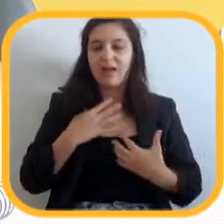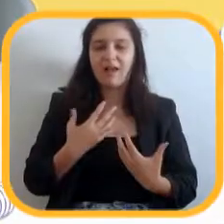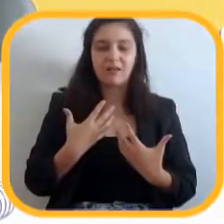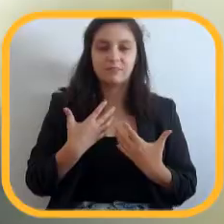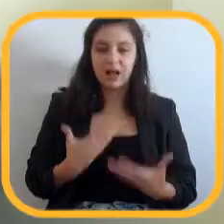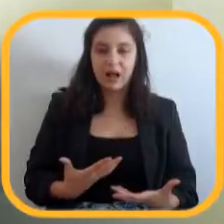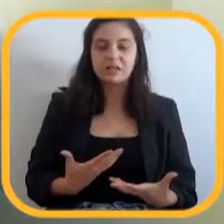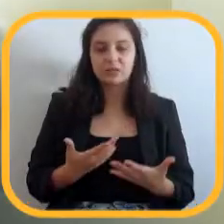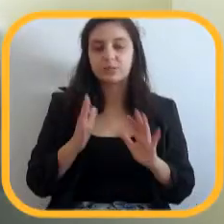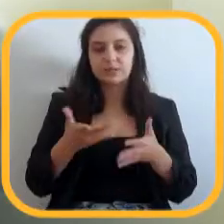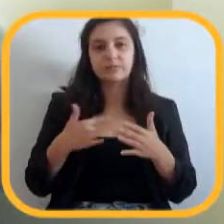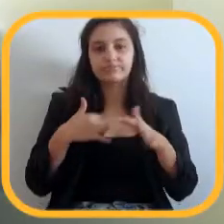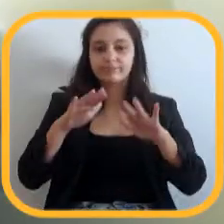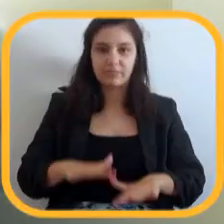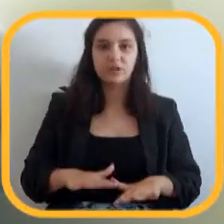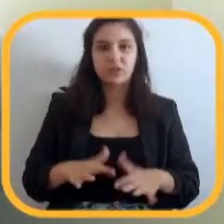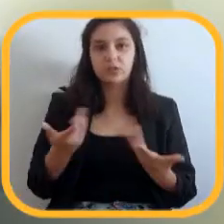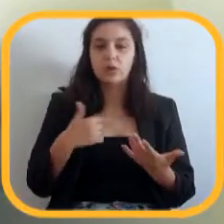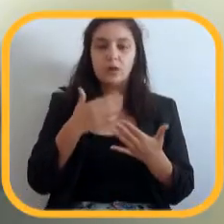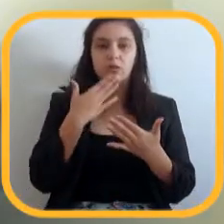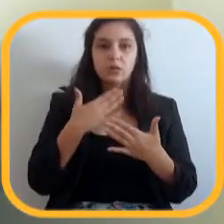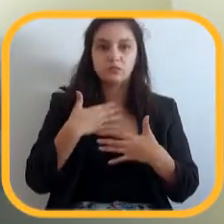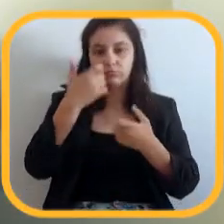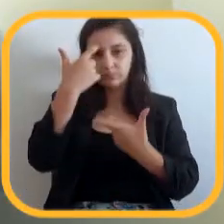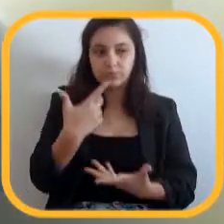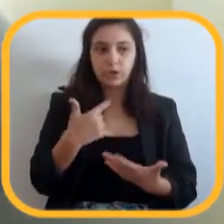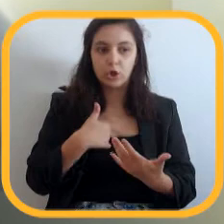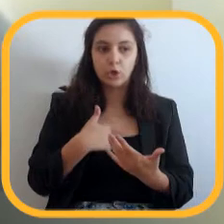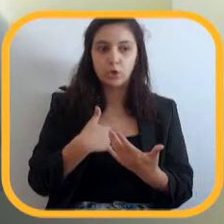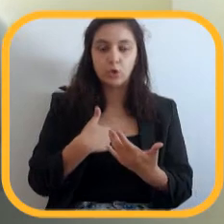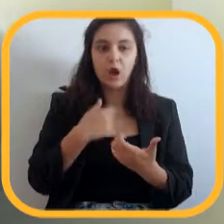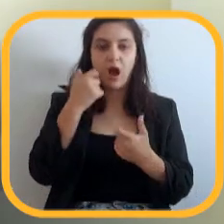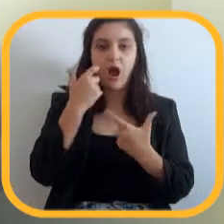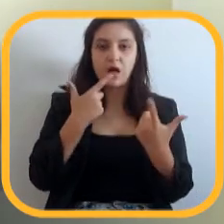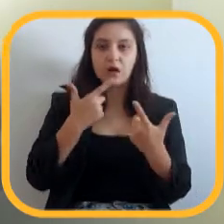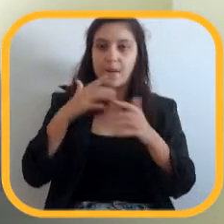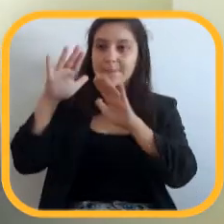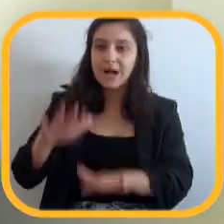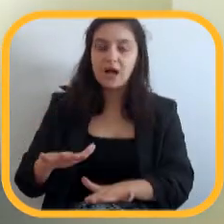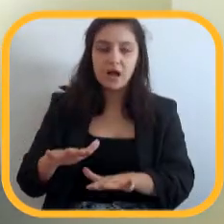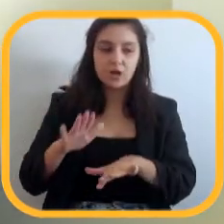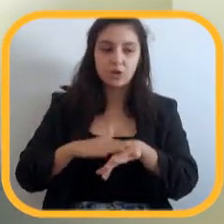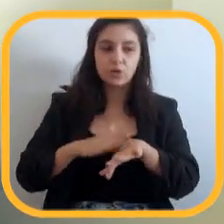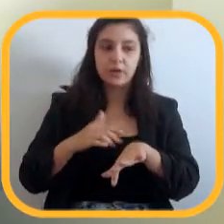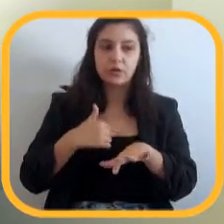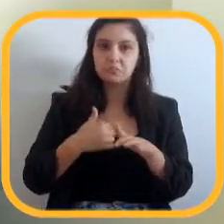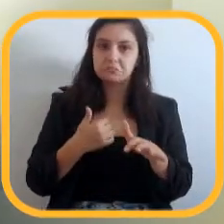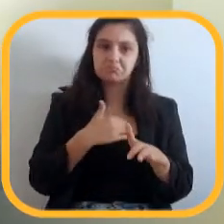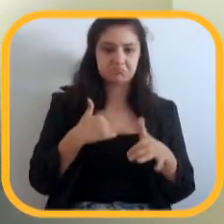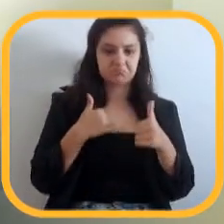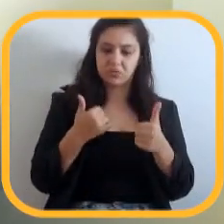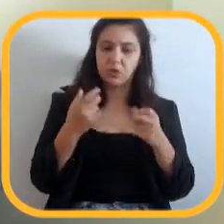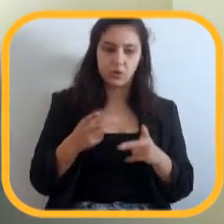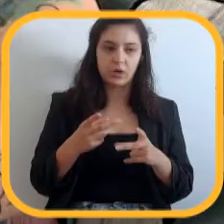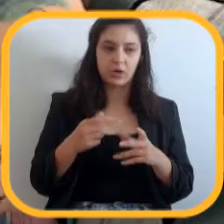baixa. E esse foi o meu primeiro choque. Foi saber que alguém me obriga a parar por alguma coisa